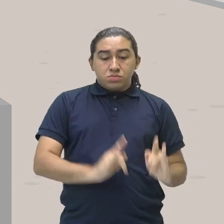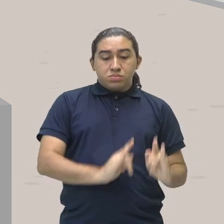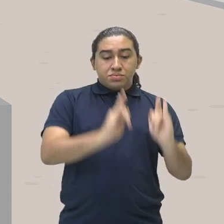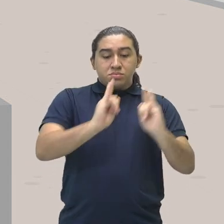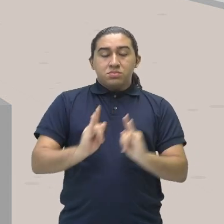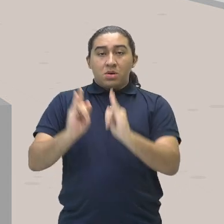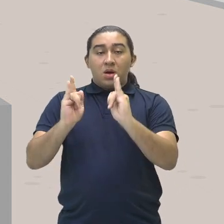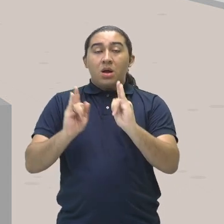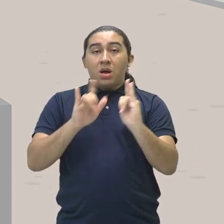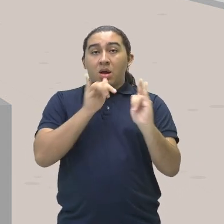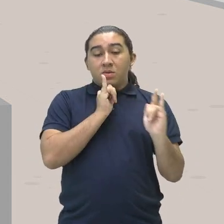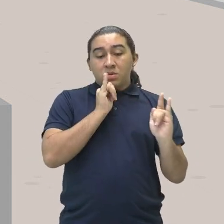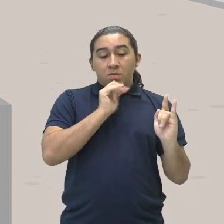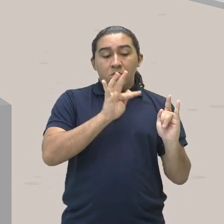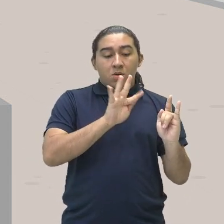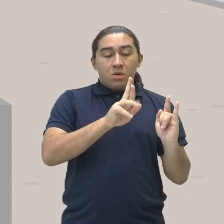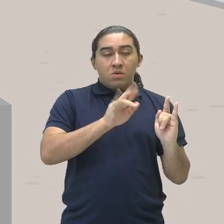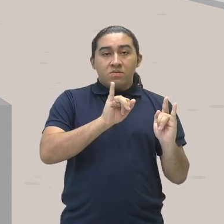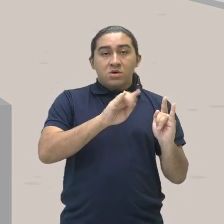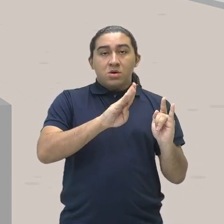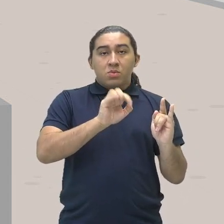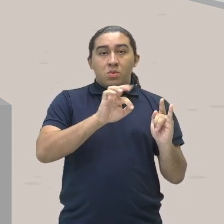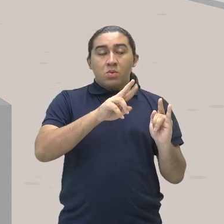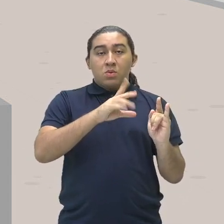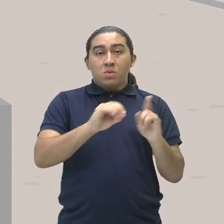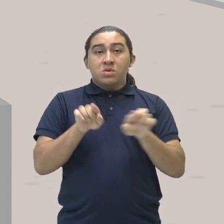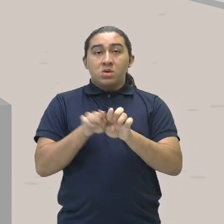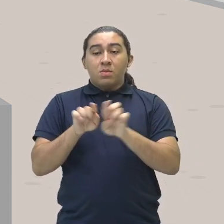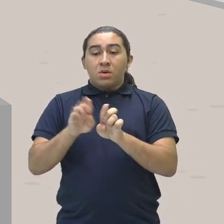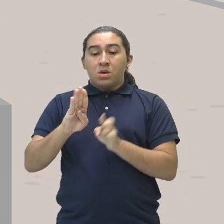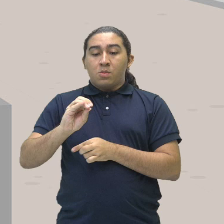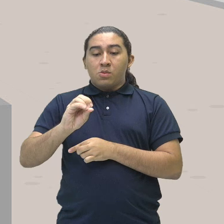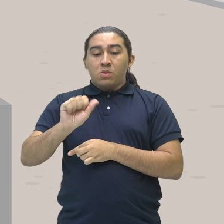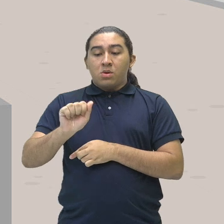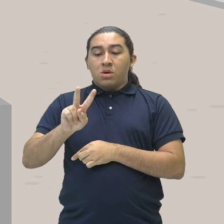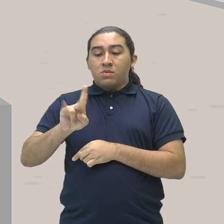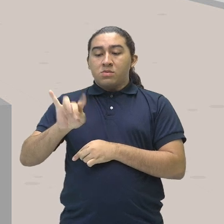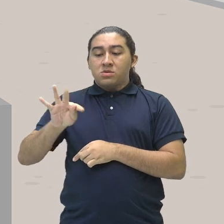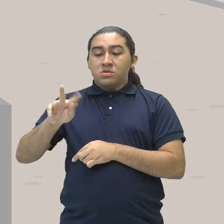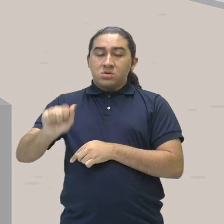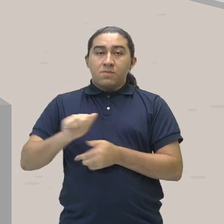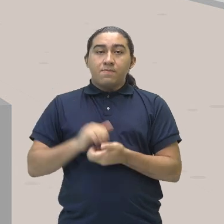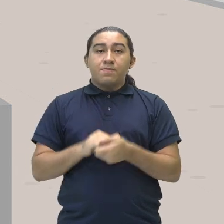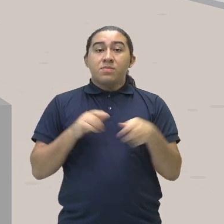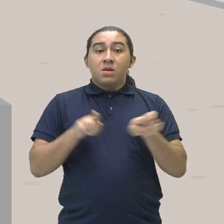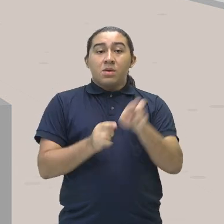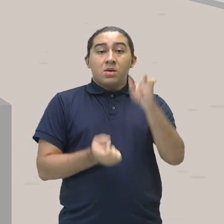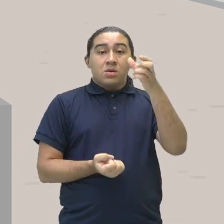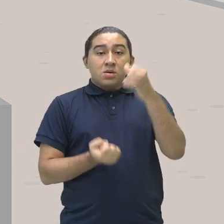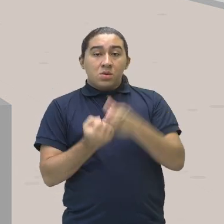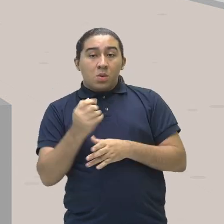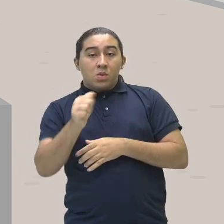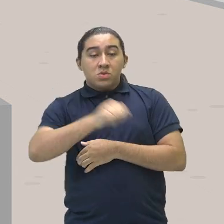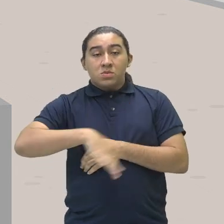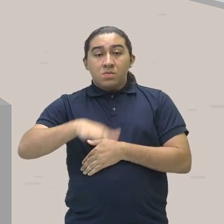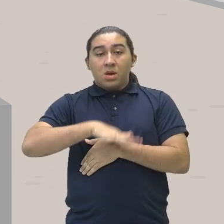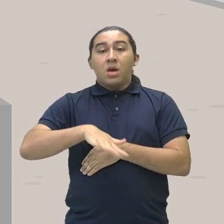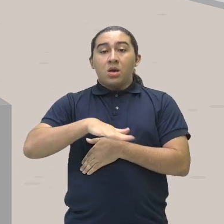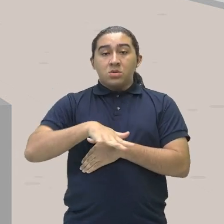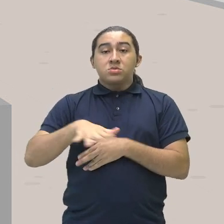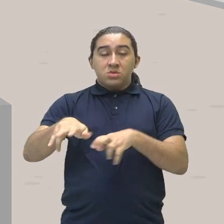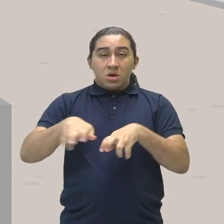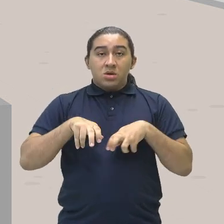o Palácio da Boa Vista. Ele também criou jardins, incluindo um jardim botânico e um